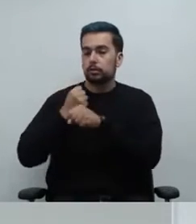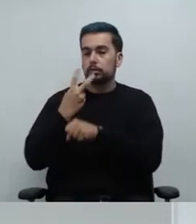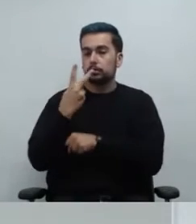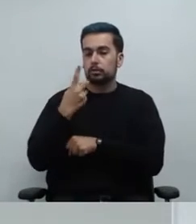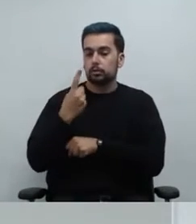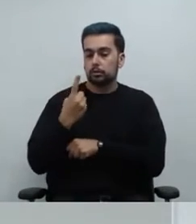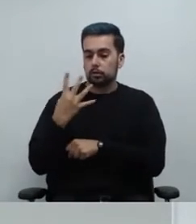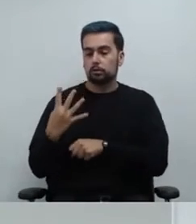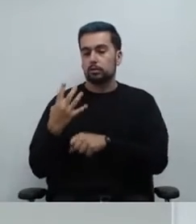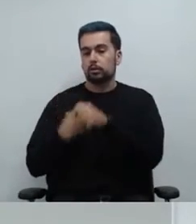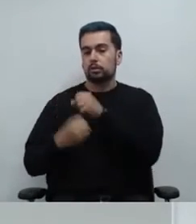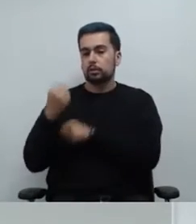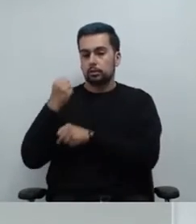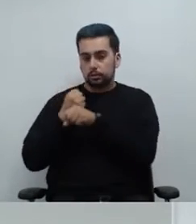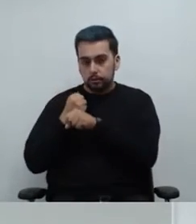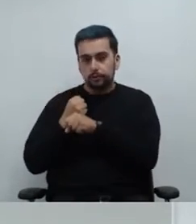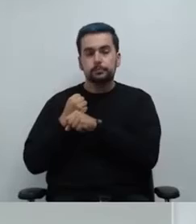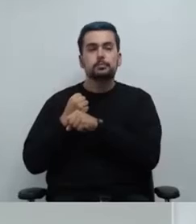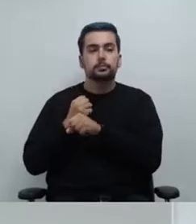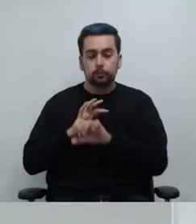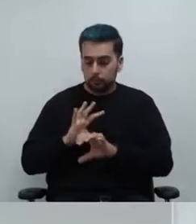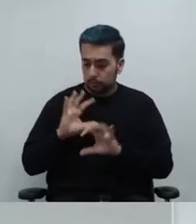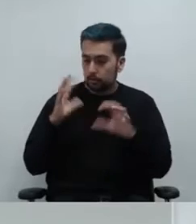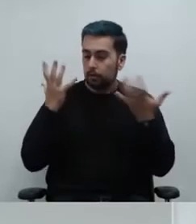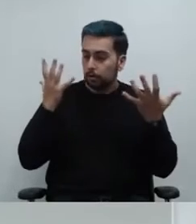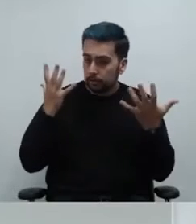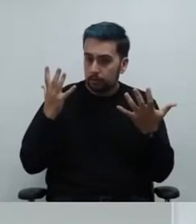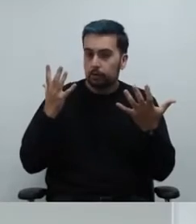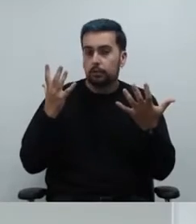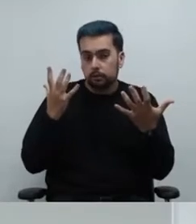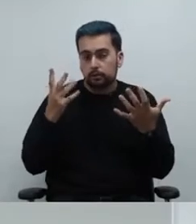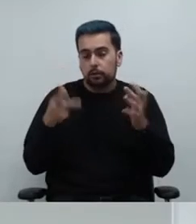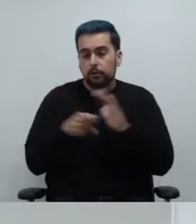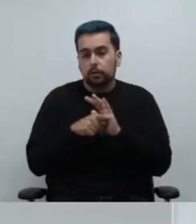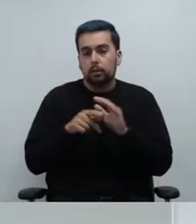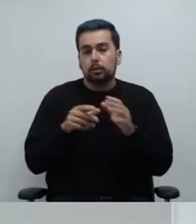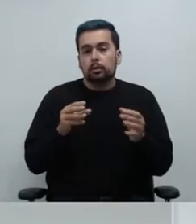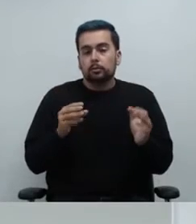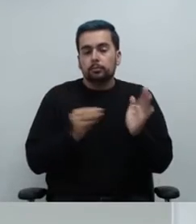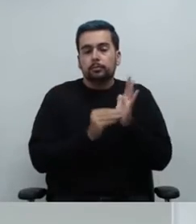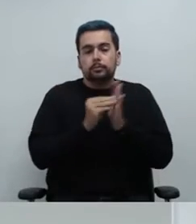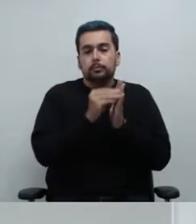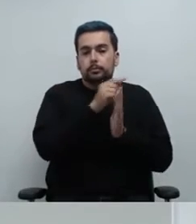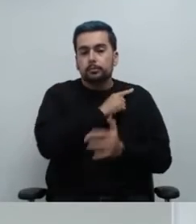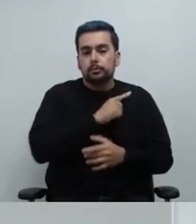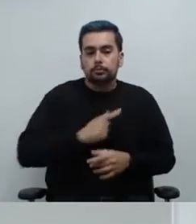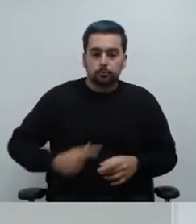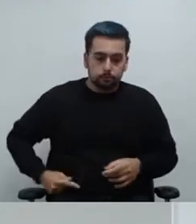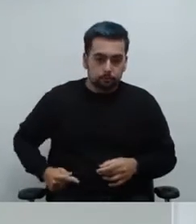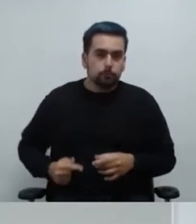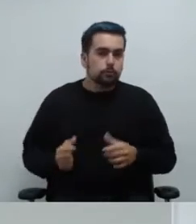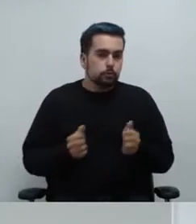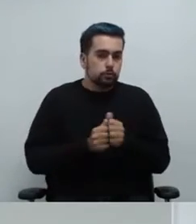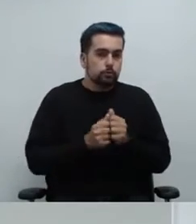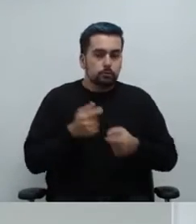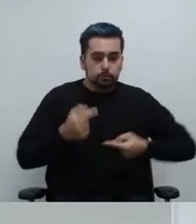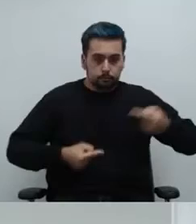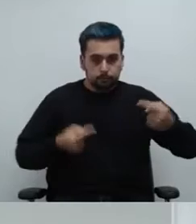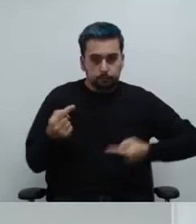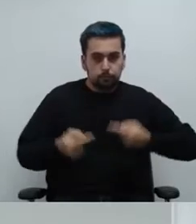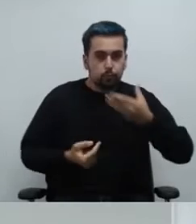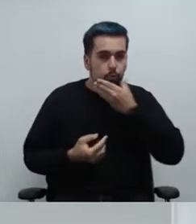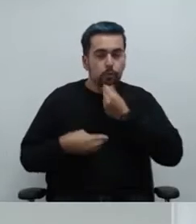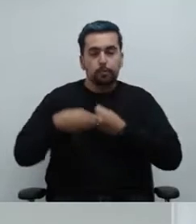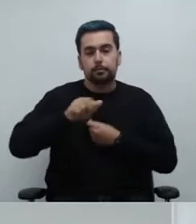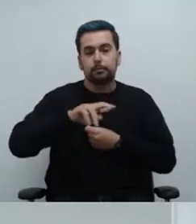As demandas mudaram, a incidência da agenda política desses grupos no debate público, como foi bem trazido pelo